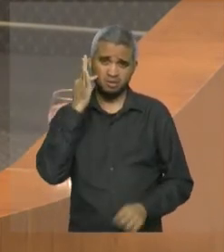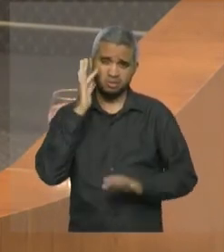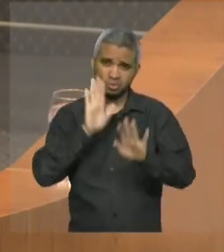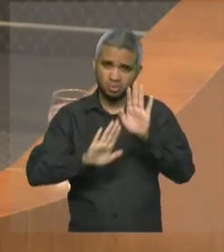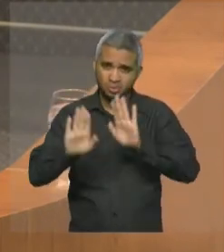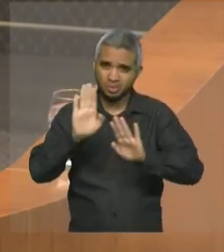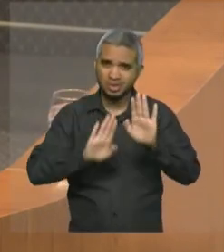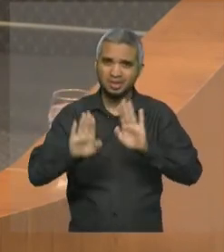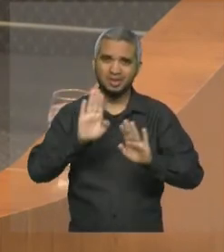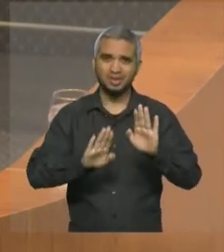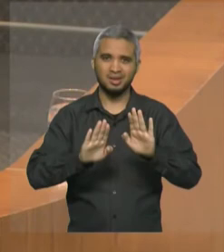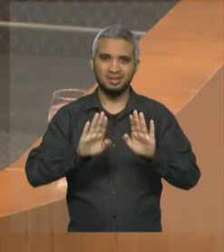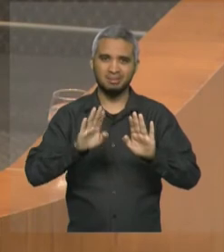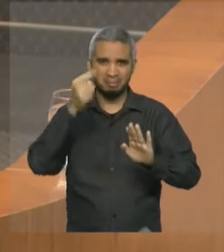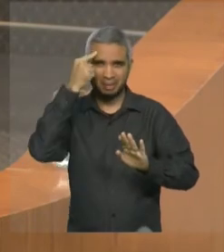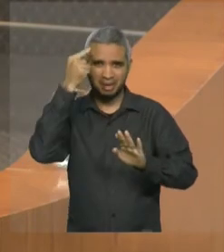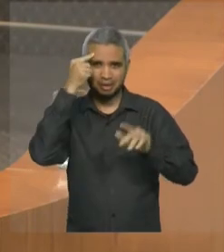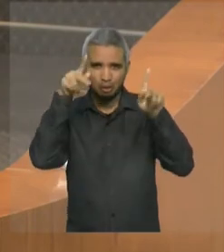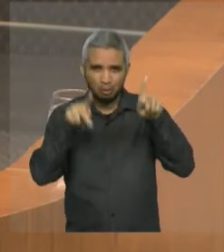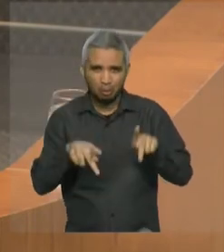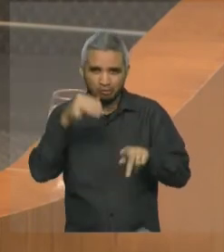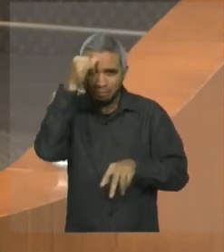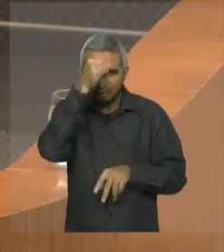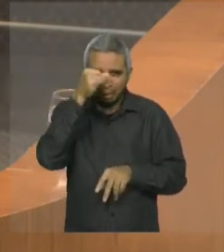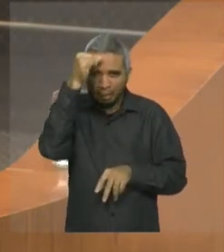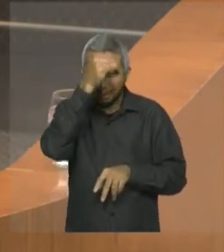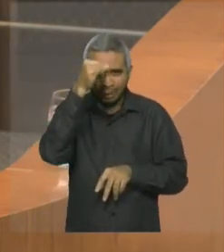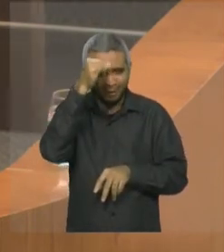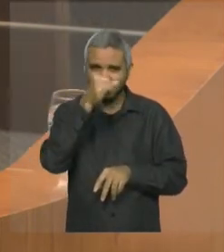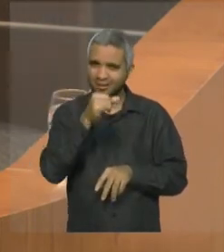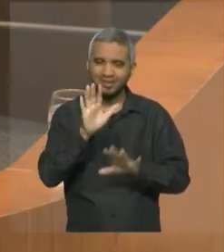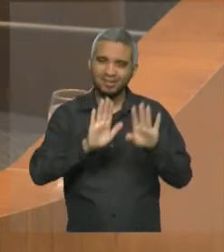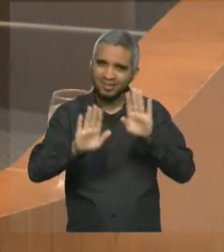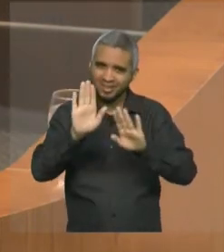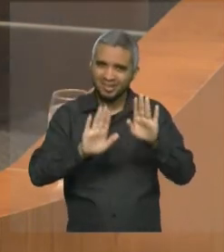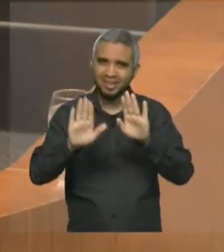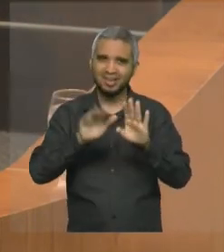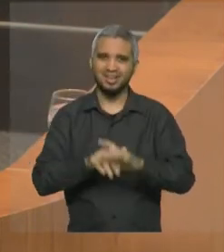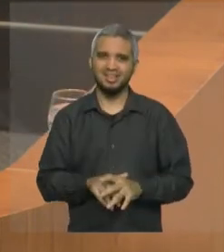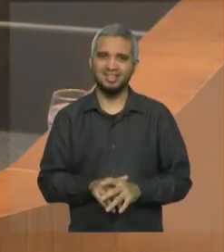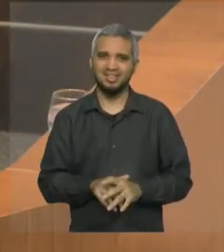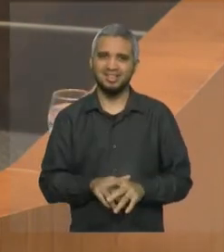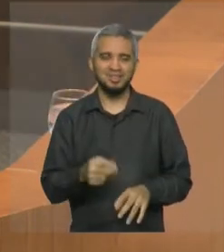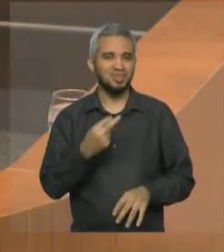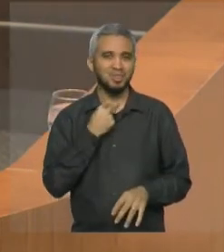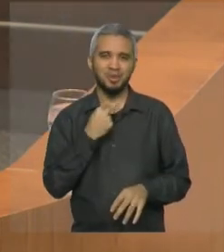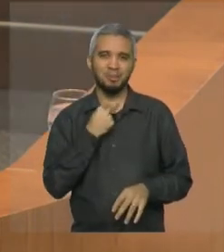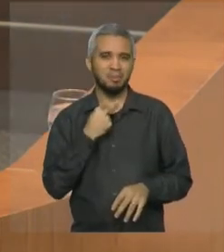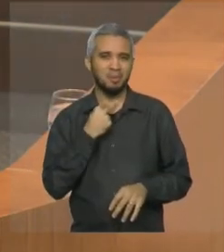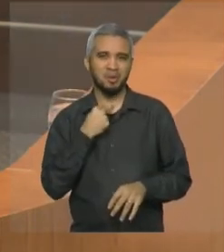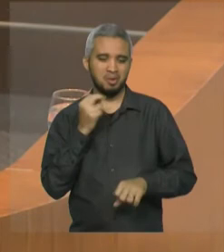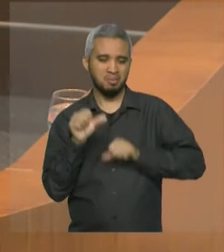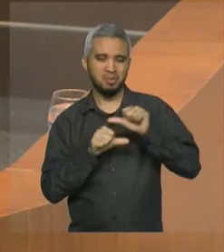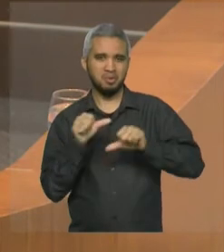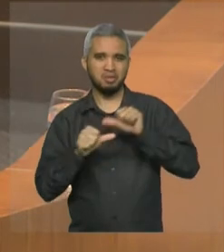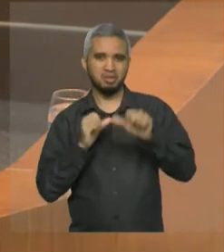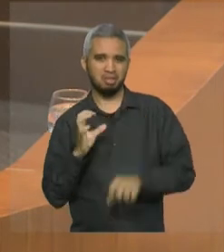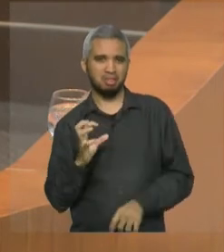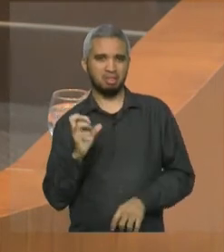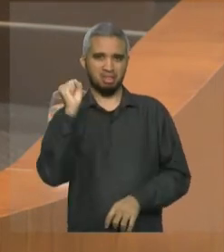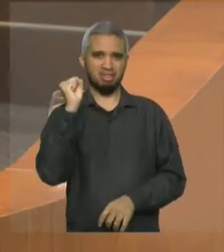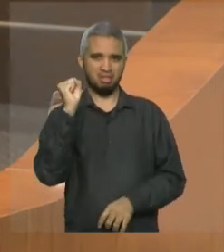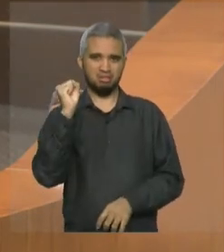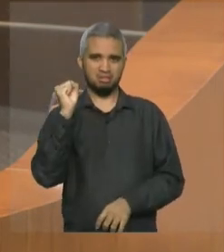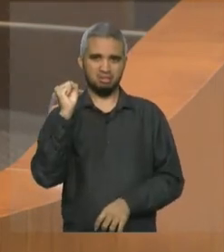assim tão bobo como você imagina. Não adianta mudar a foice do comunismo. Não adianta citar passagens bíblicas